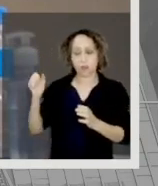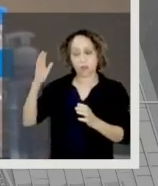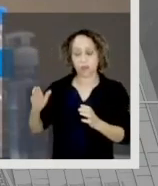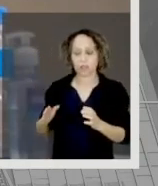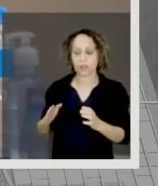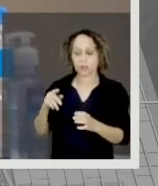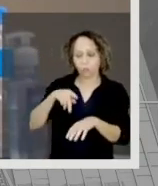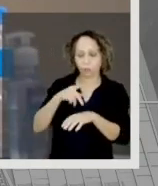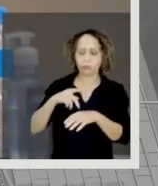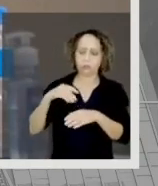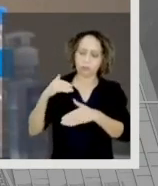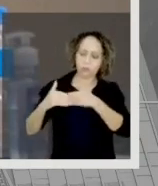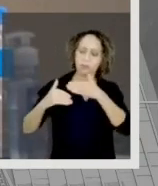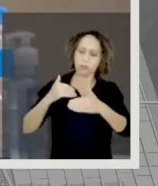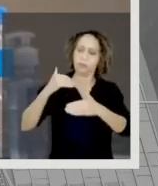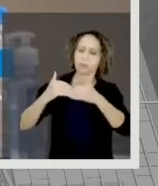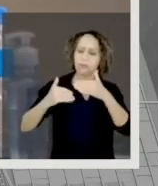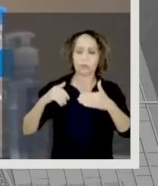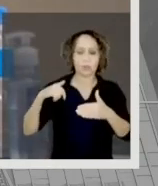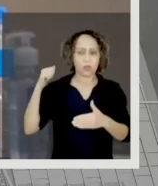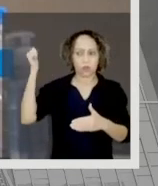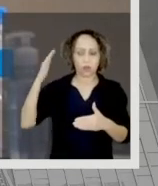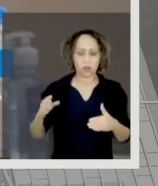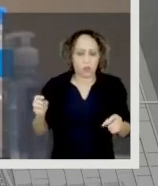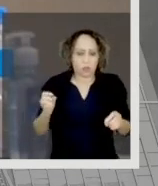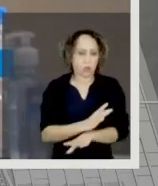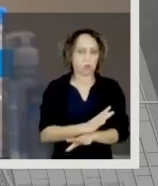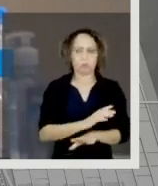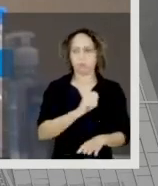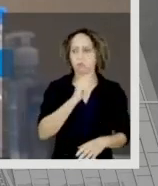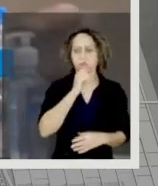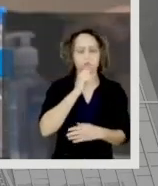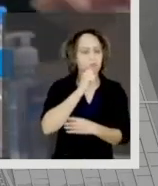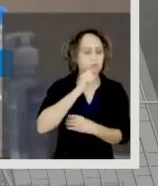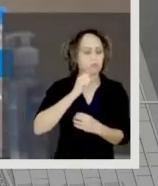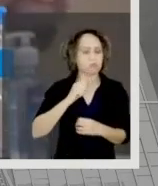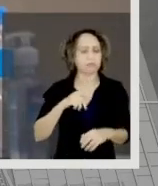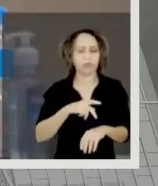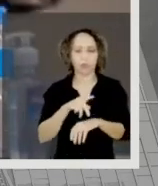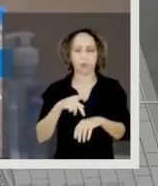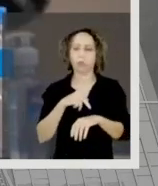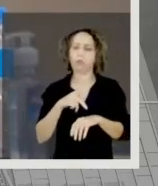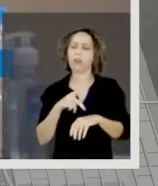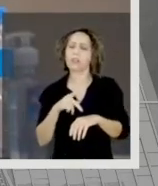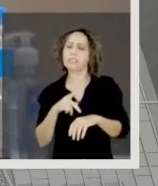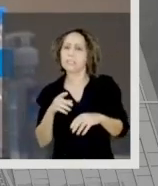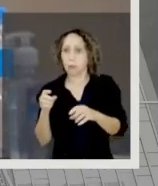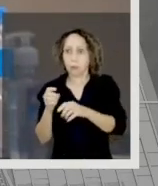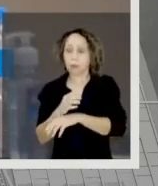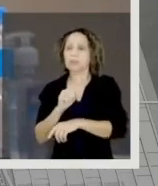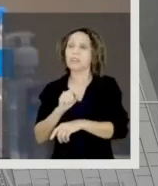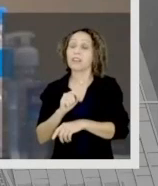ser partilhado entre deputados e senadores, que tem no Lula, que seja, que pese gostar ou não dele, uma projeção e